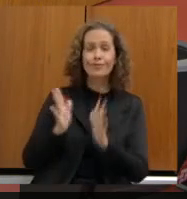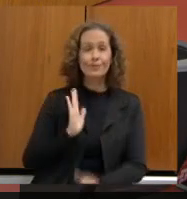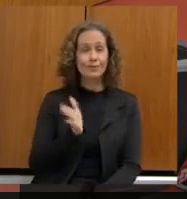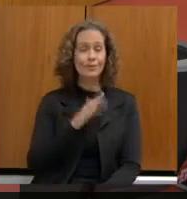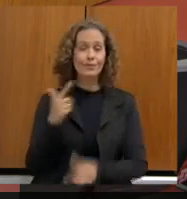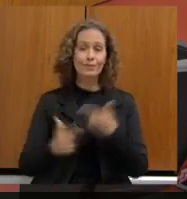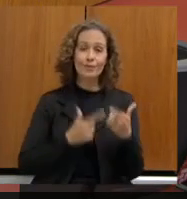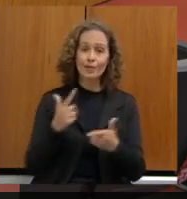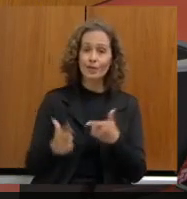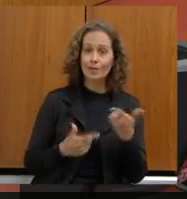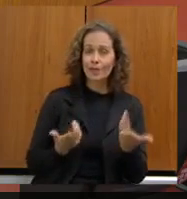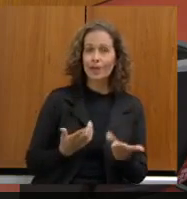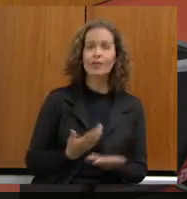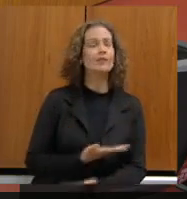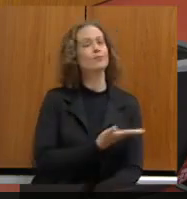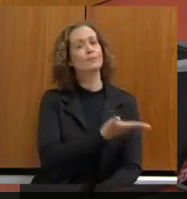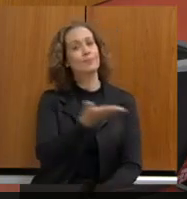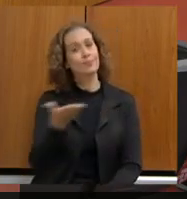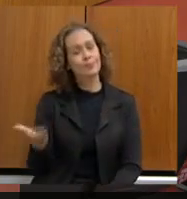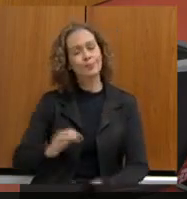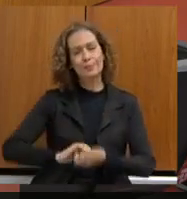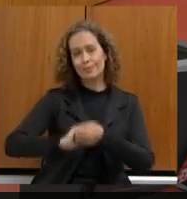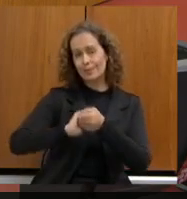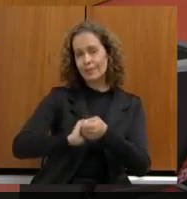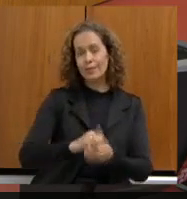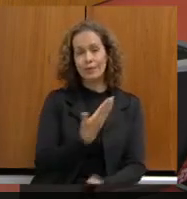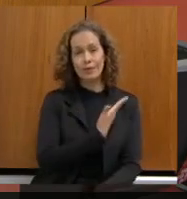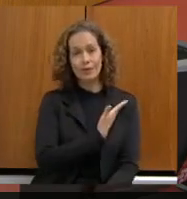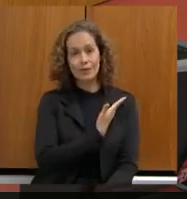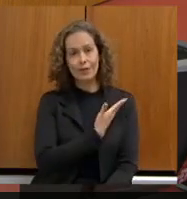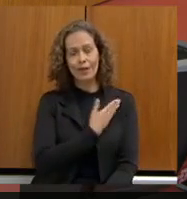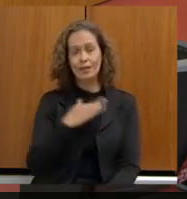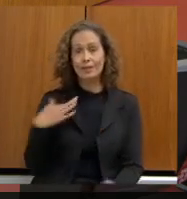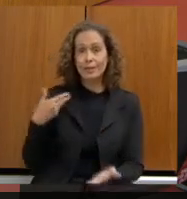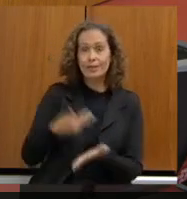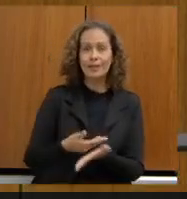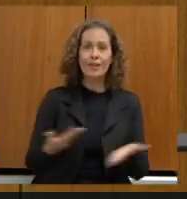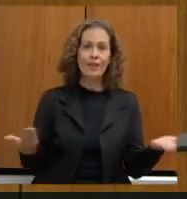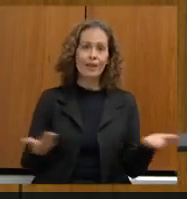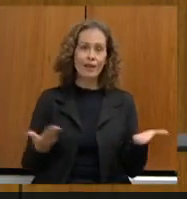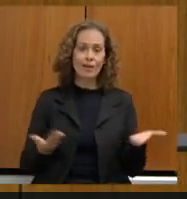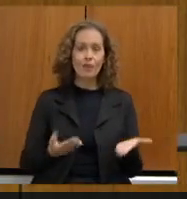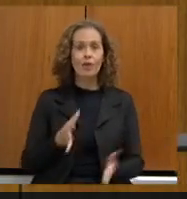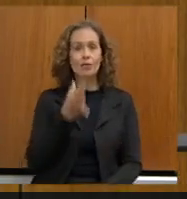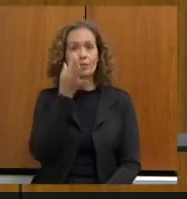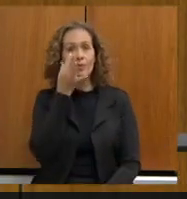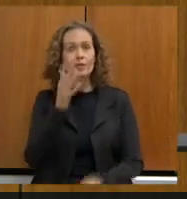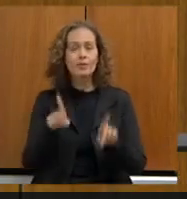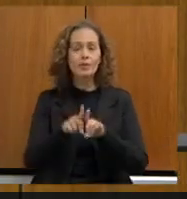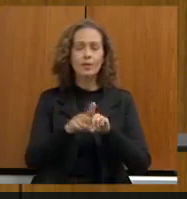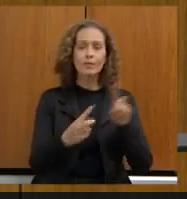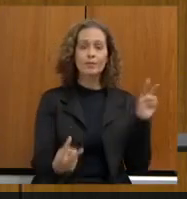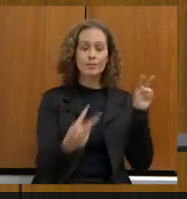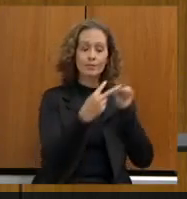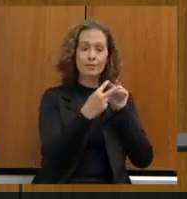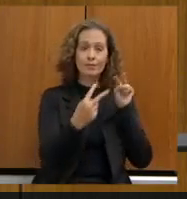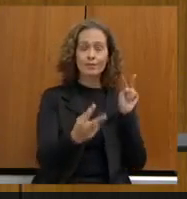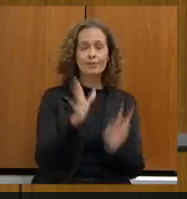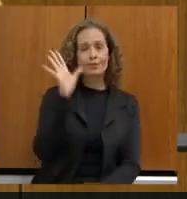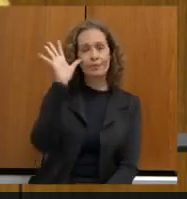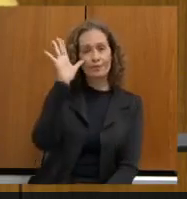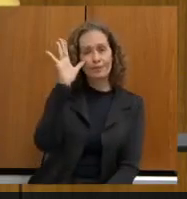e cumprimentando todos os colegas aqueles que estão conosco até agora que o virtualmente e aqueles que nos acompanham